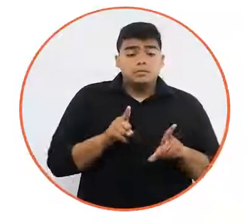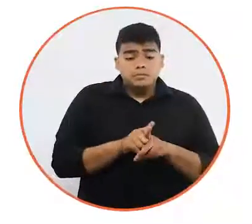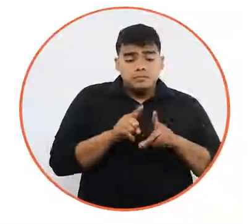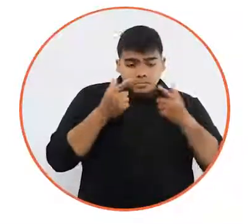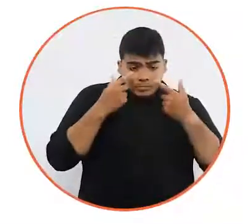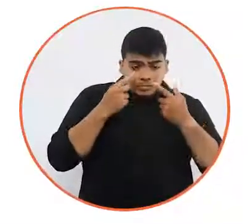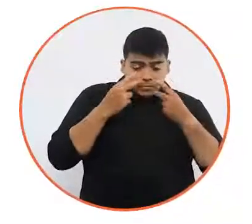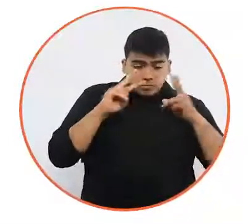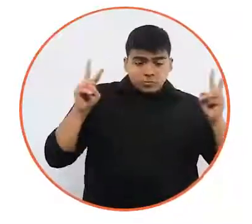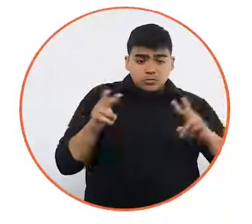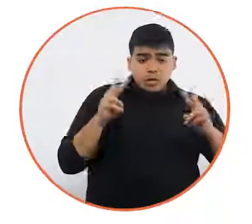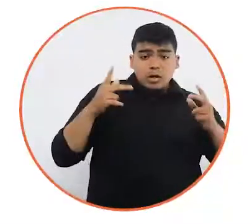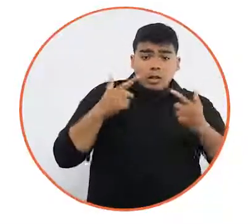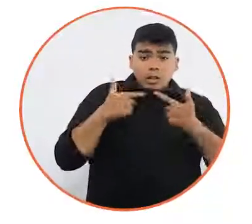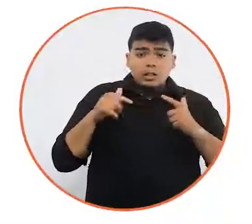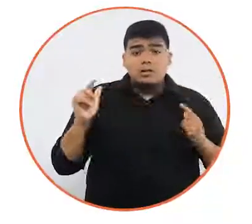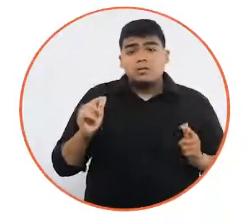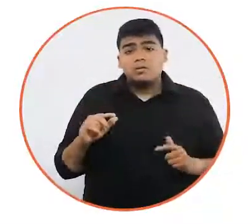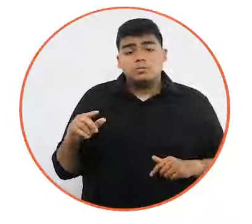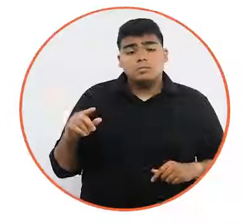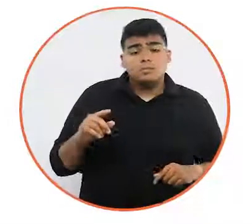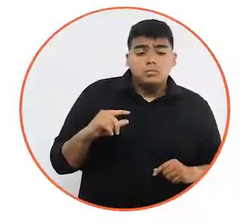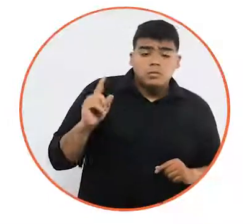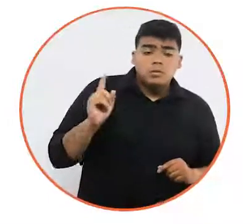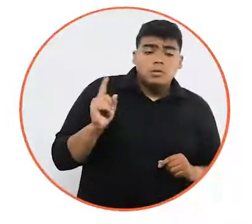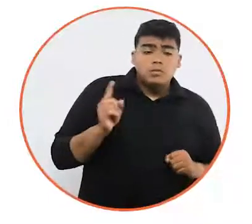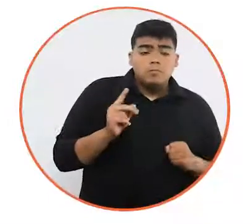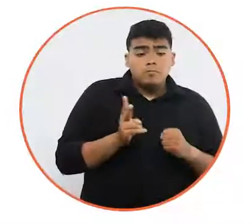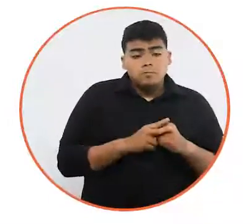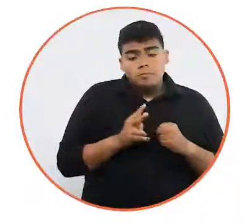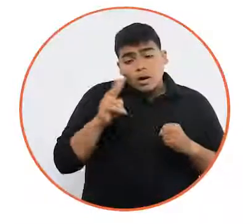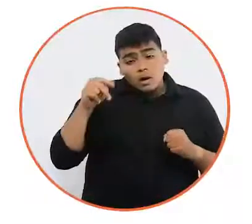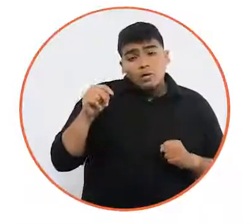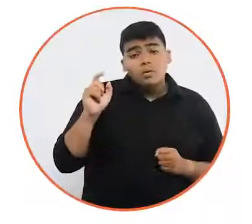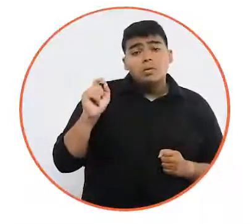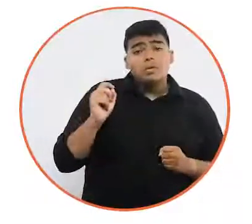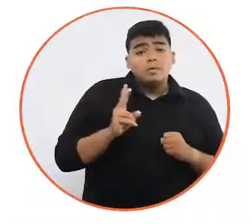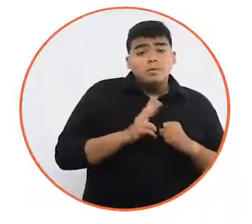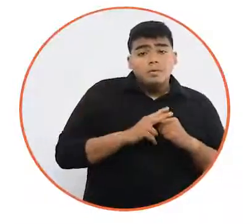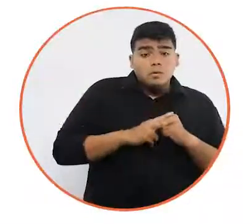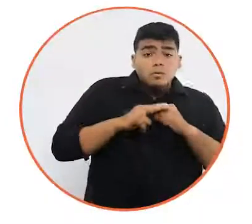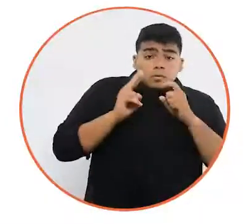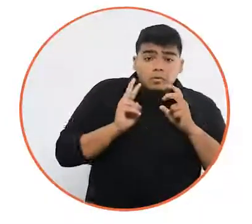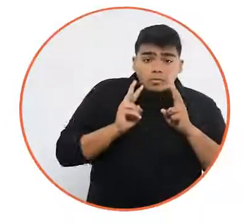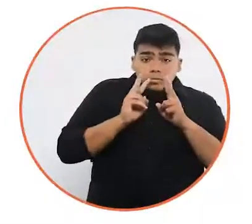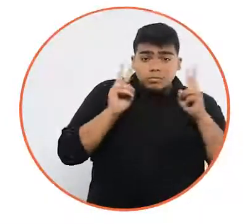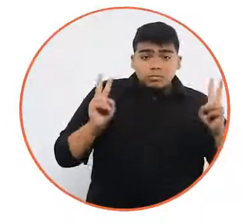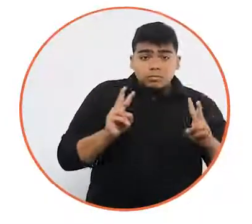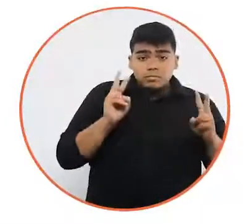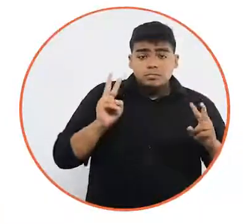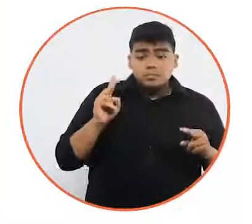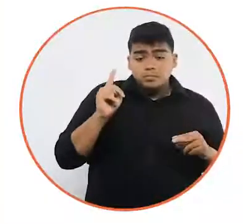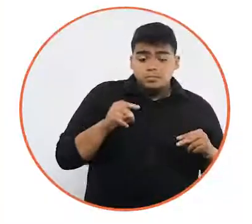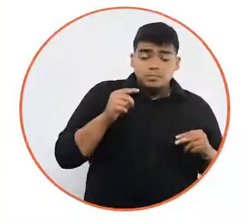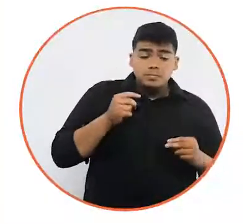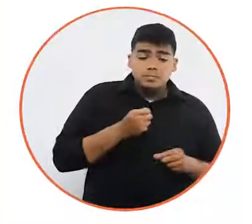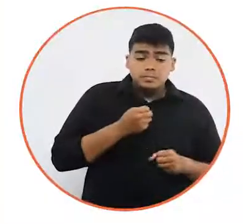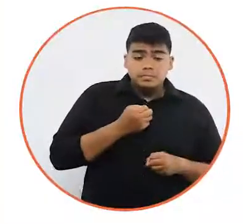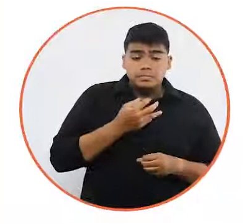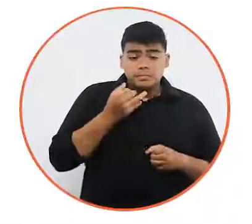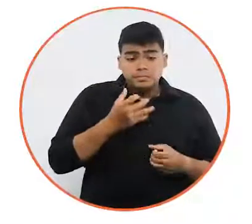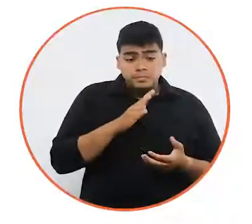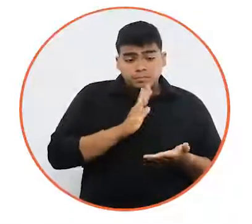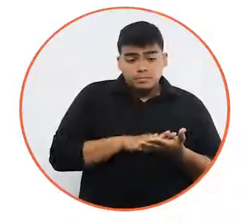aspecto visual, né? É o que a gente vai chamar de poesia verbo-visual, porque ela é uma poesia que, para